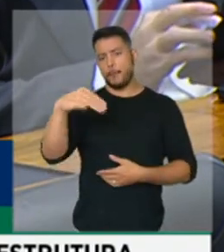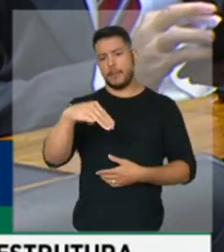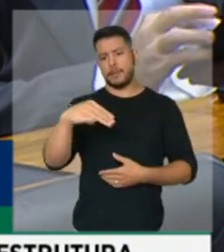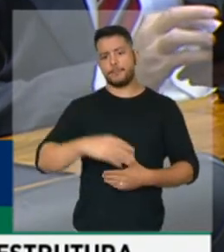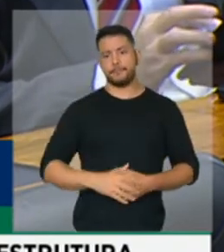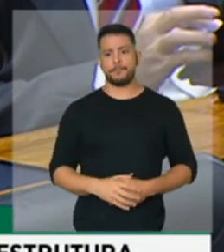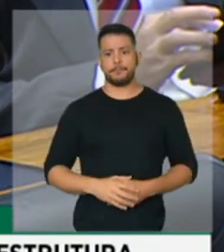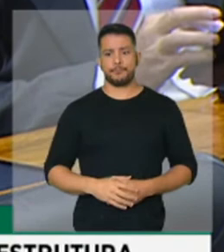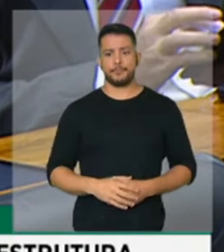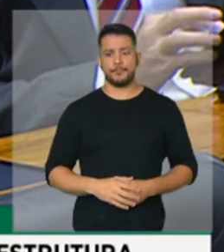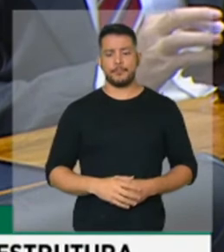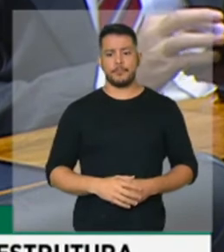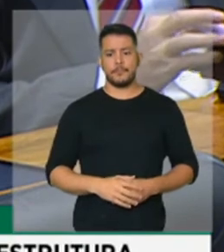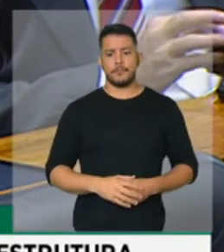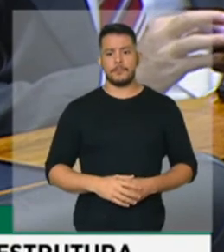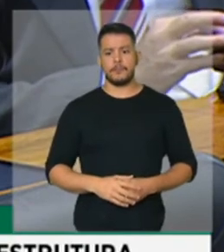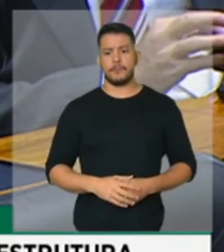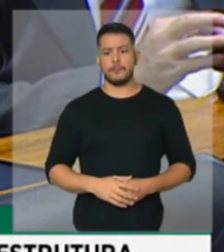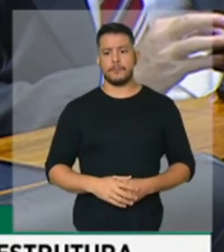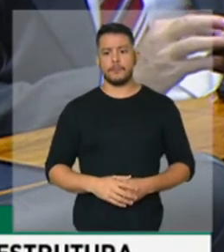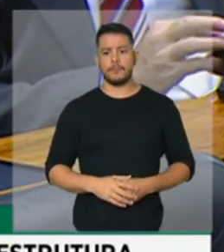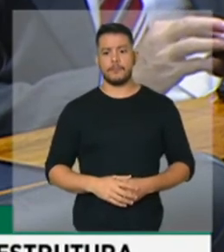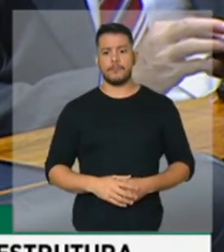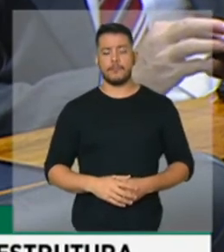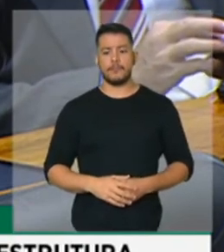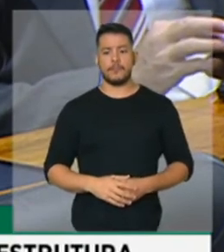Érica Cocai. Para que eu possa concluir, presidente. Ok.